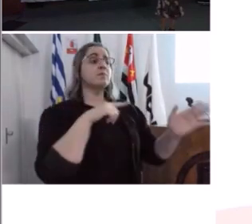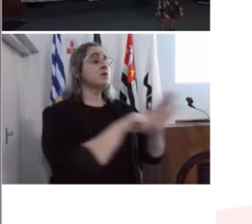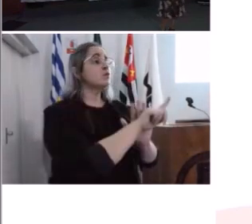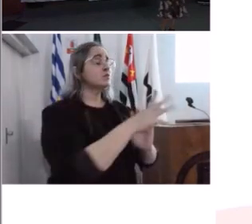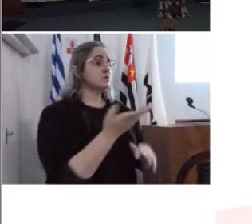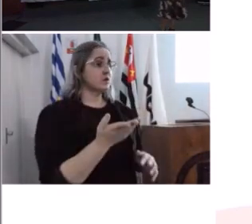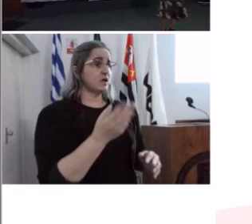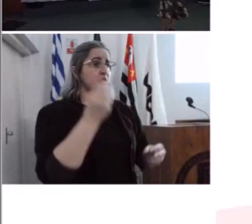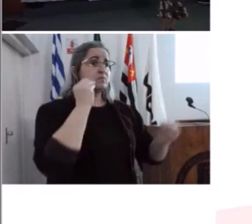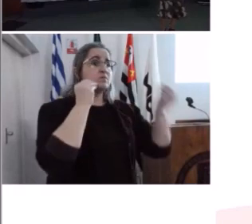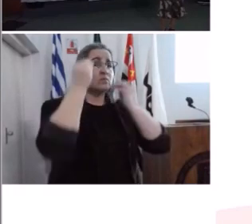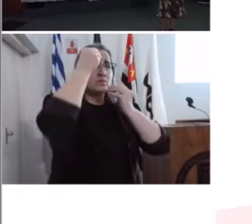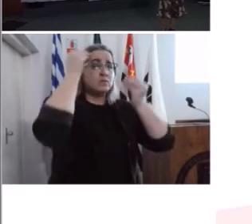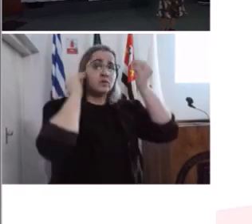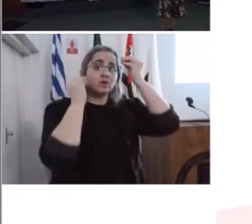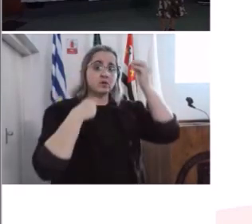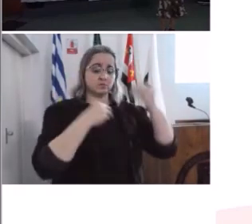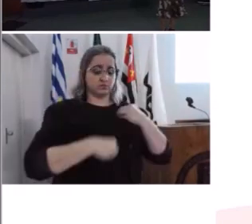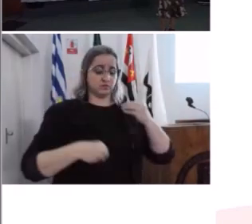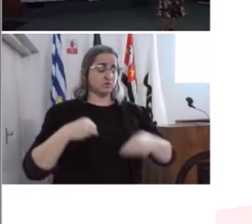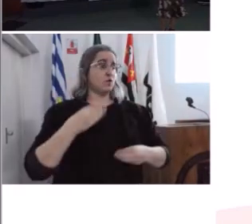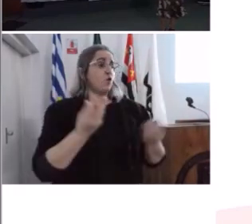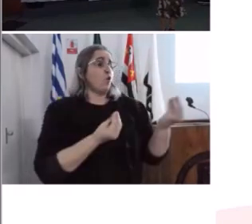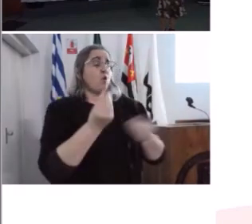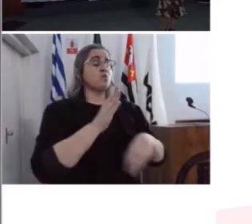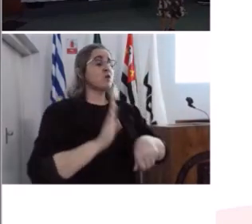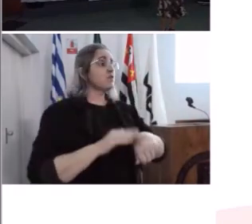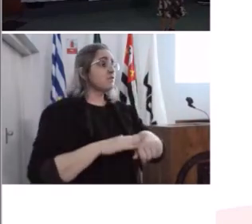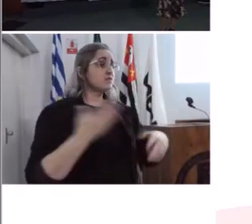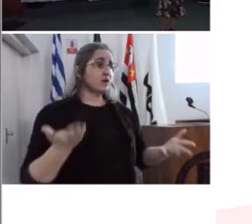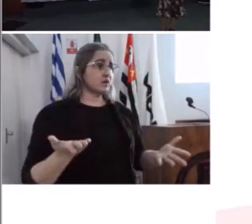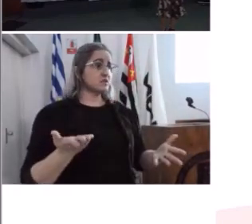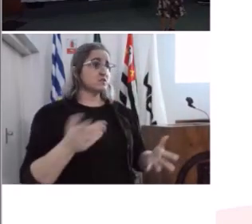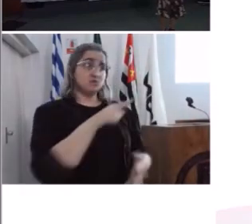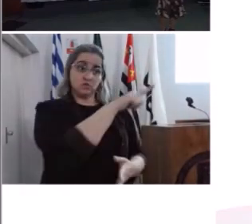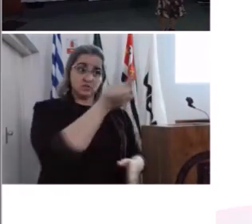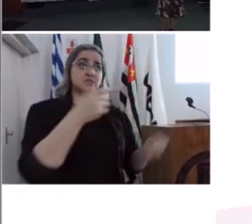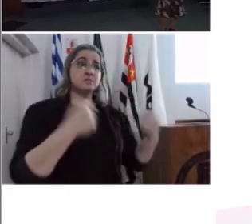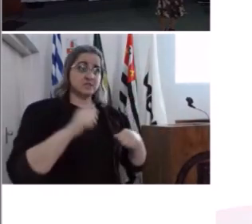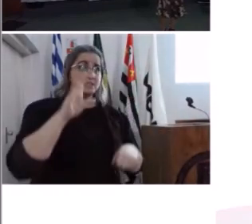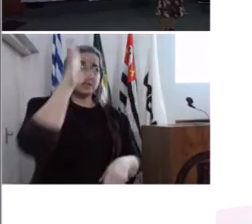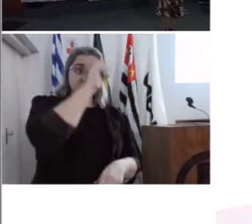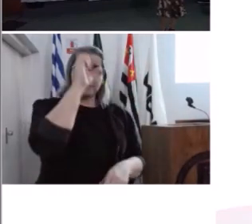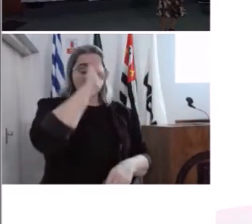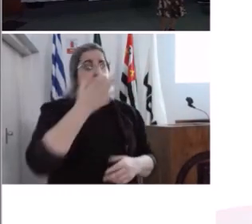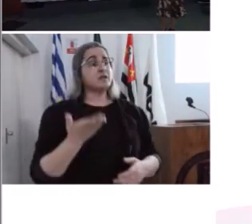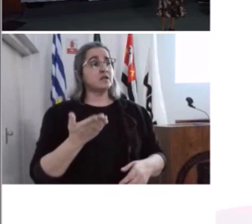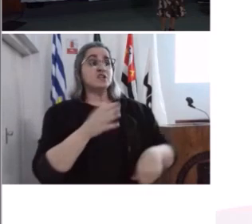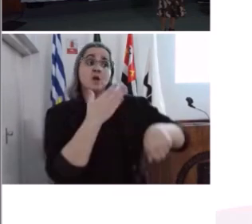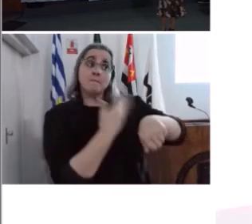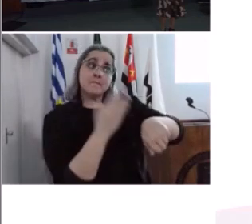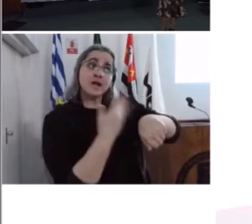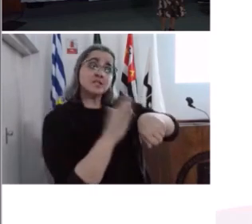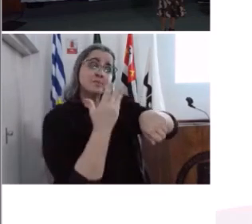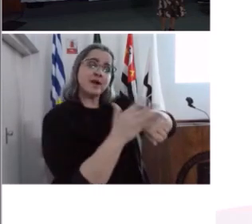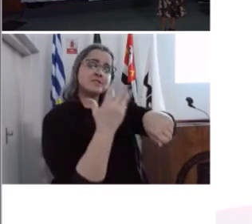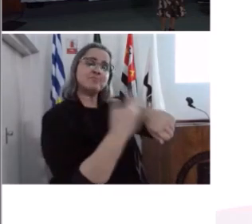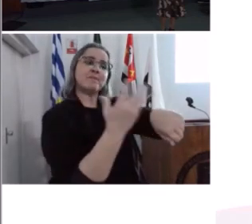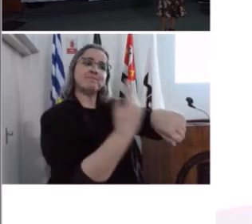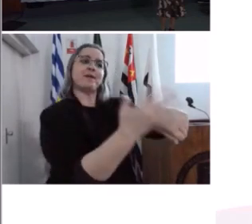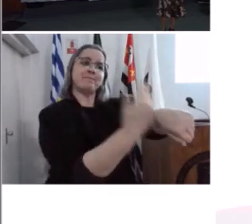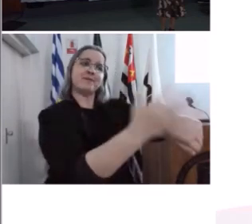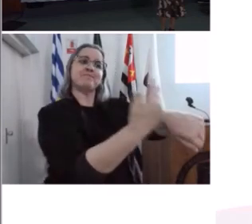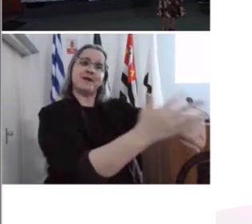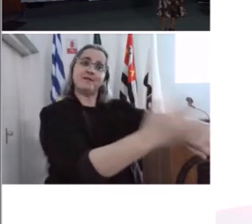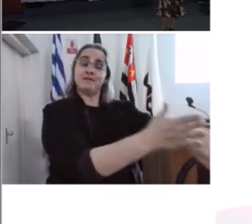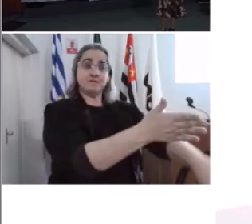na prática de vocês. Vocês vão ter que aprender a solicitar, poder avaliar no todo. Isso são práticas. Quanto mais vocês fizerem,